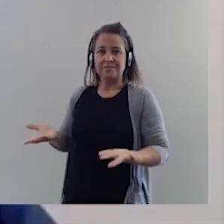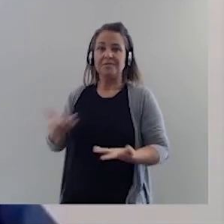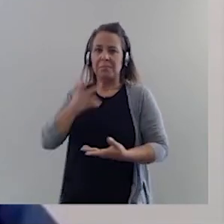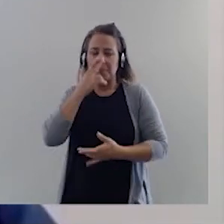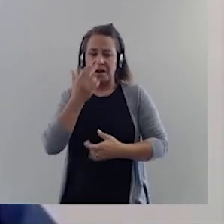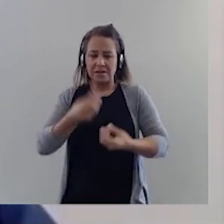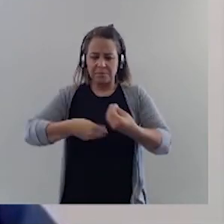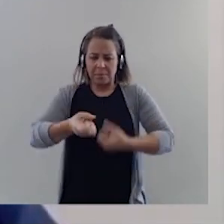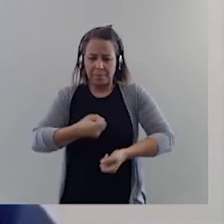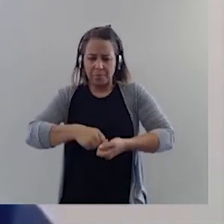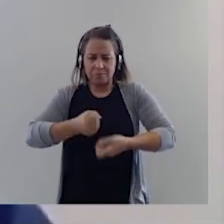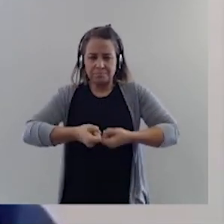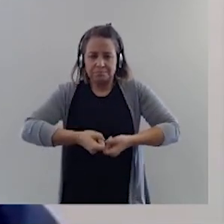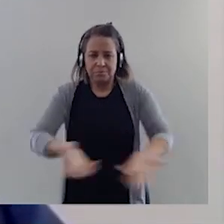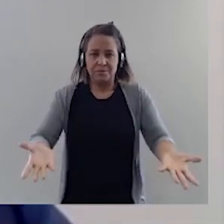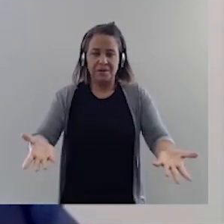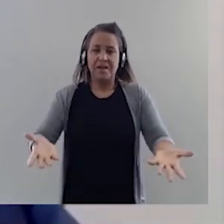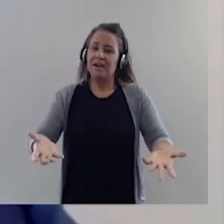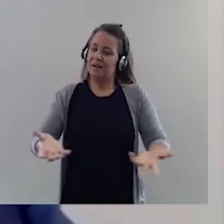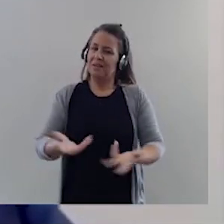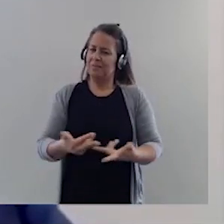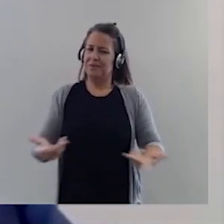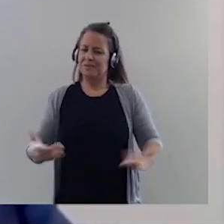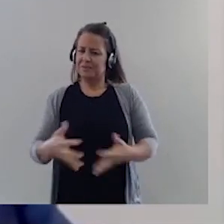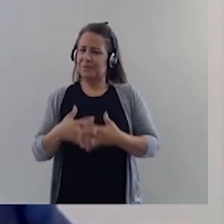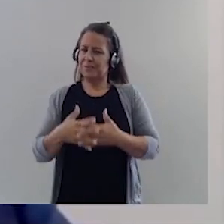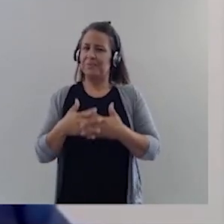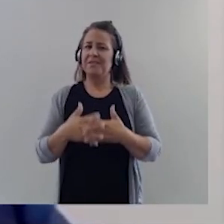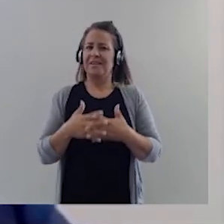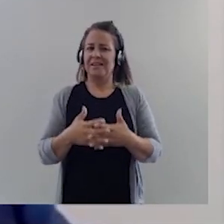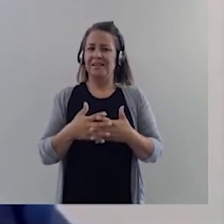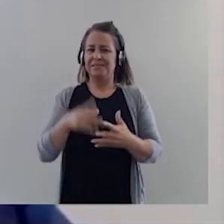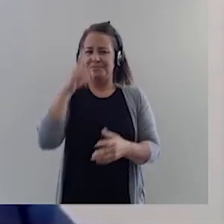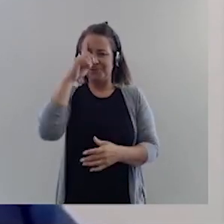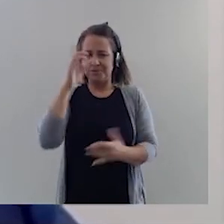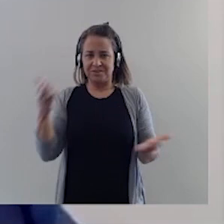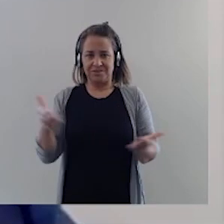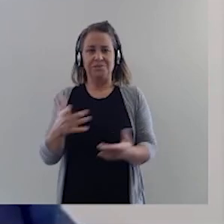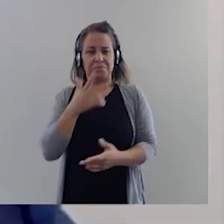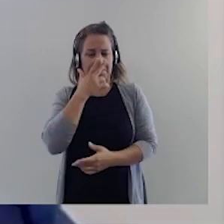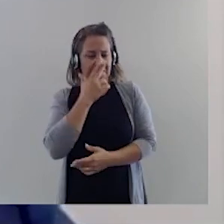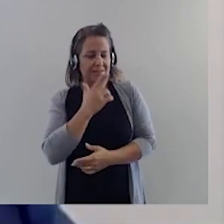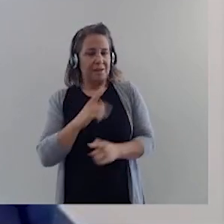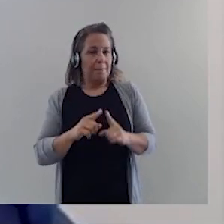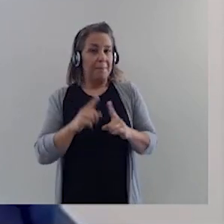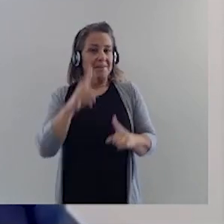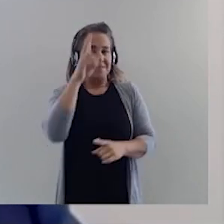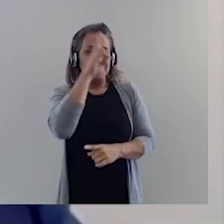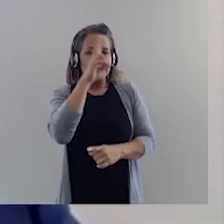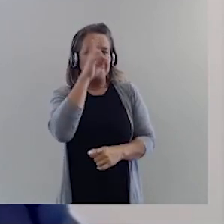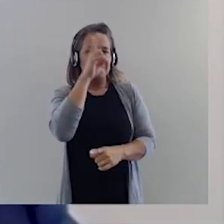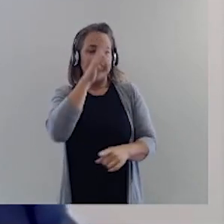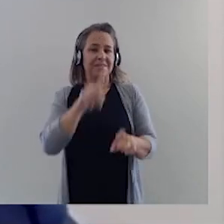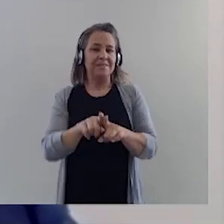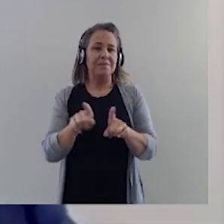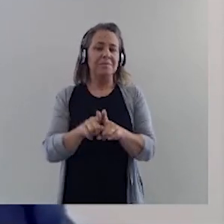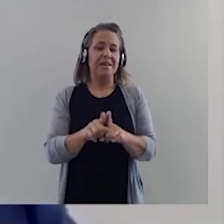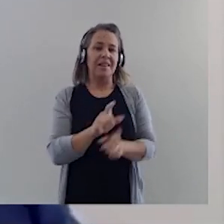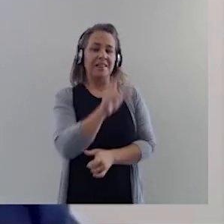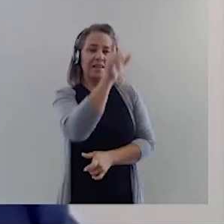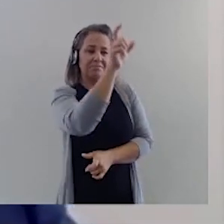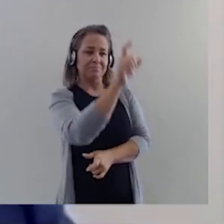de búzios, uma coisa meio complicada nos dias de hoje. Mas eu me lembrei um pouco da